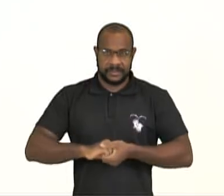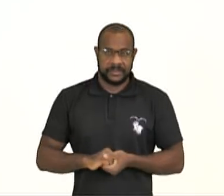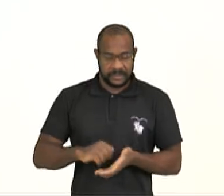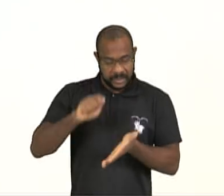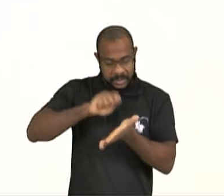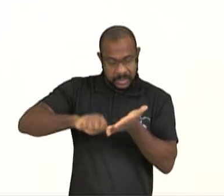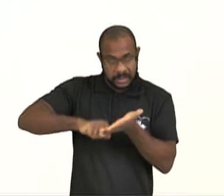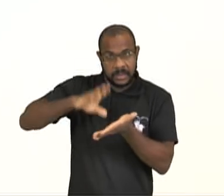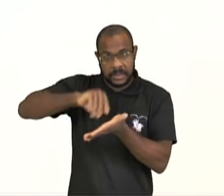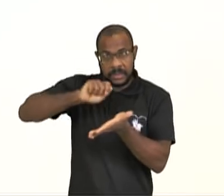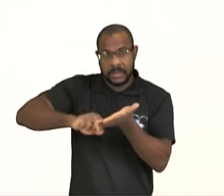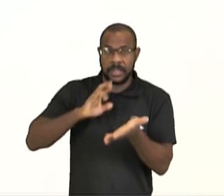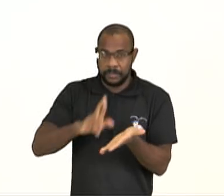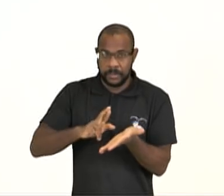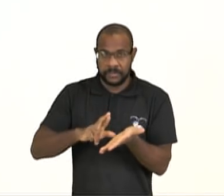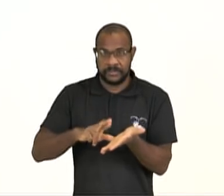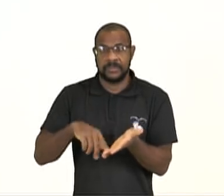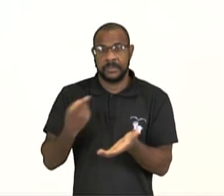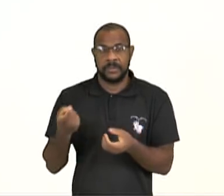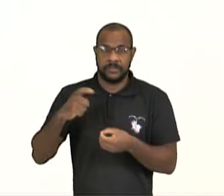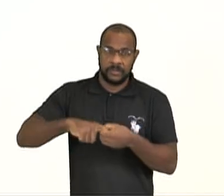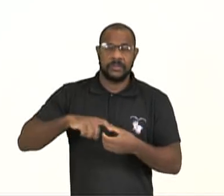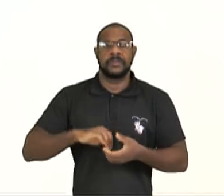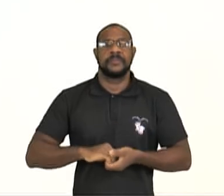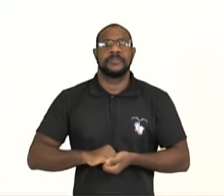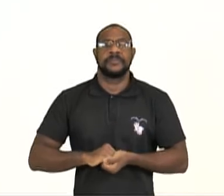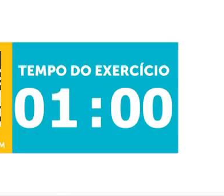Anota aí no seu caderno, responde aí. Vamos lá.